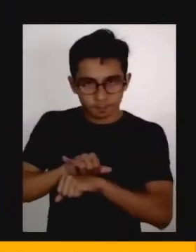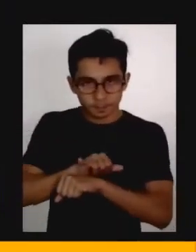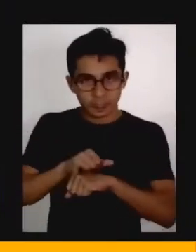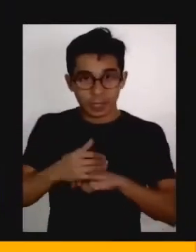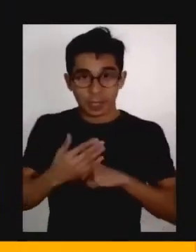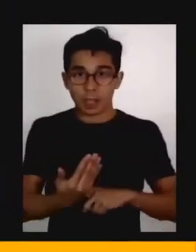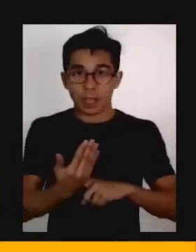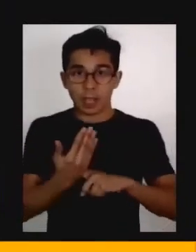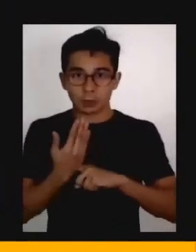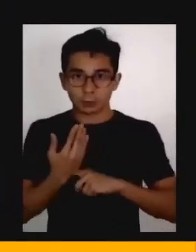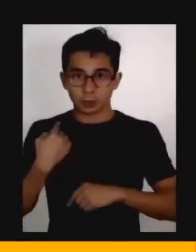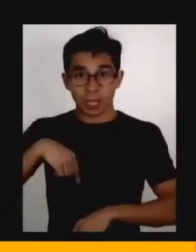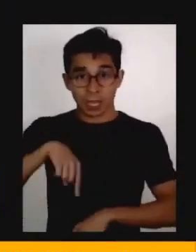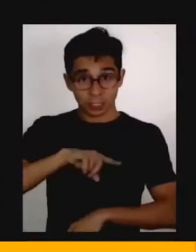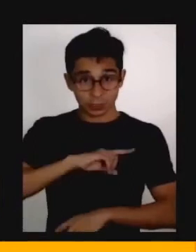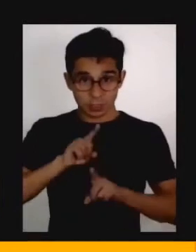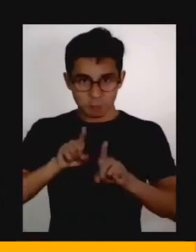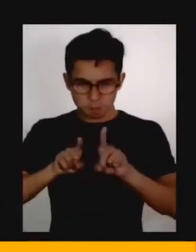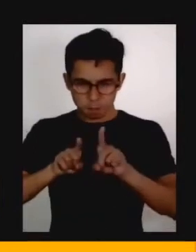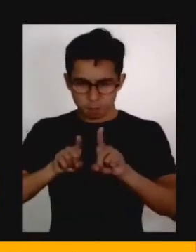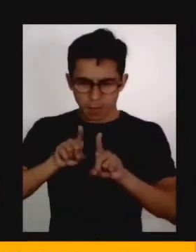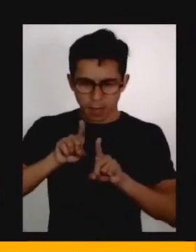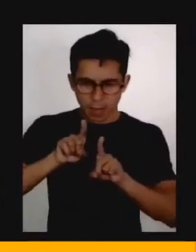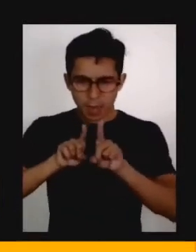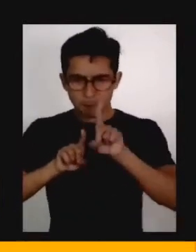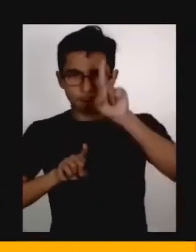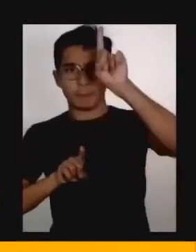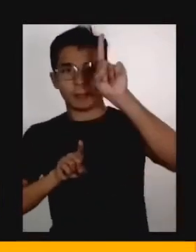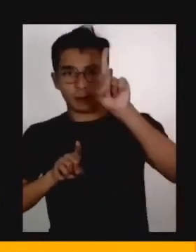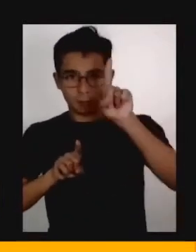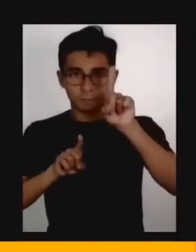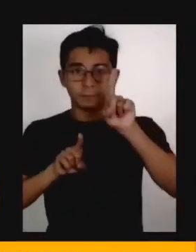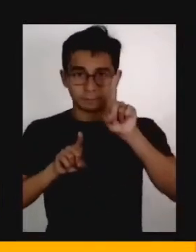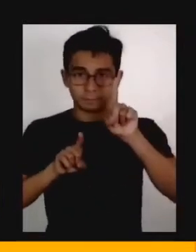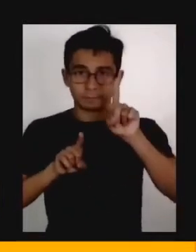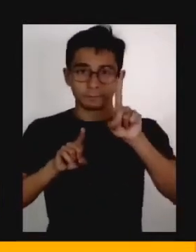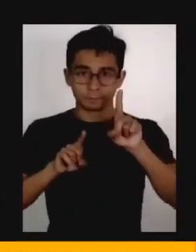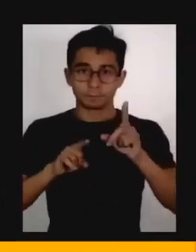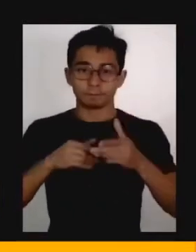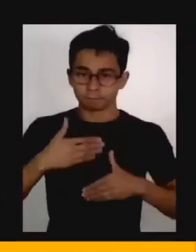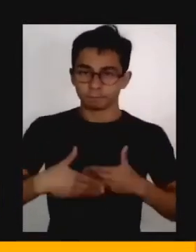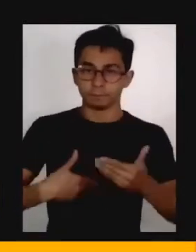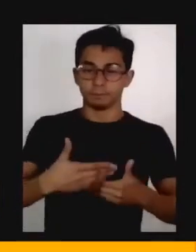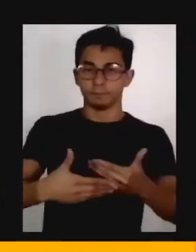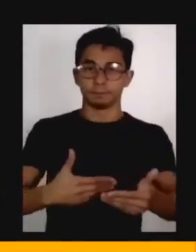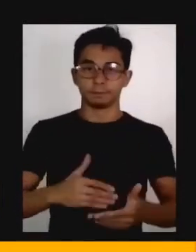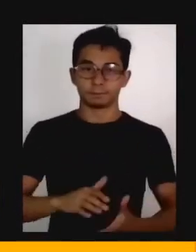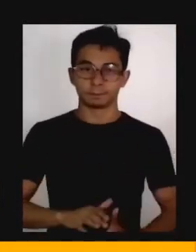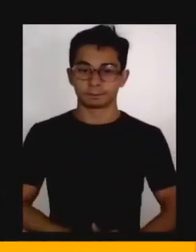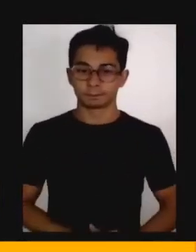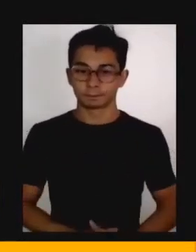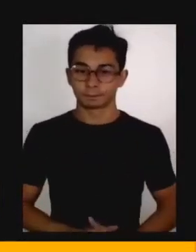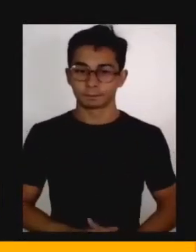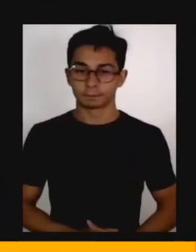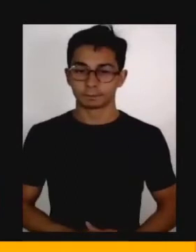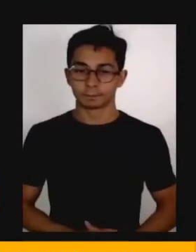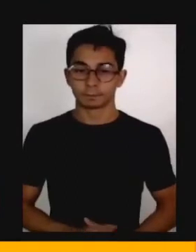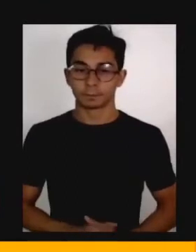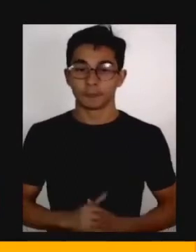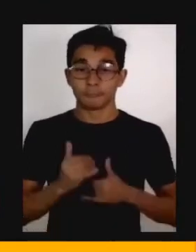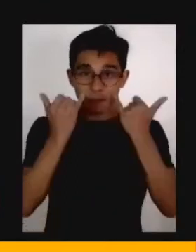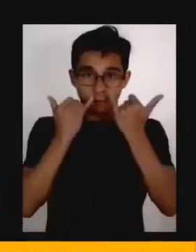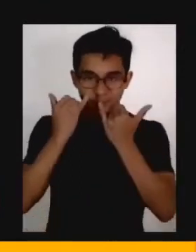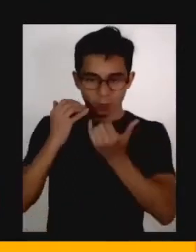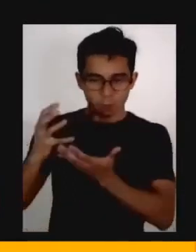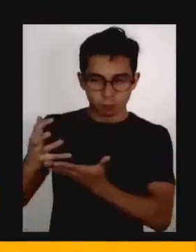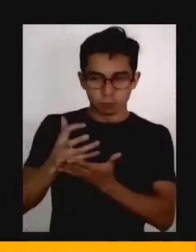a defender ou aumentar a nossa exposição no meio desse caminho. Ou seja, utilizar a informação para tomar